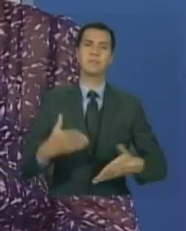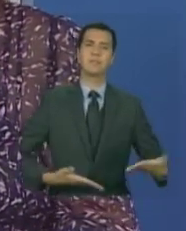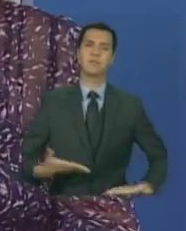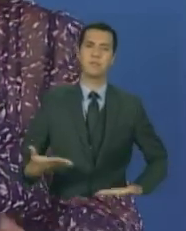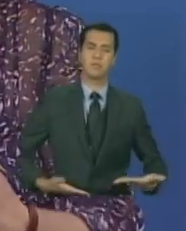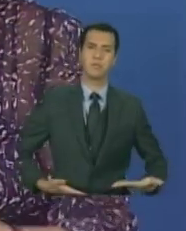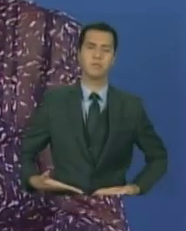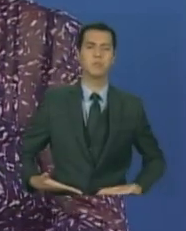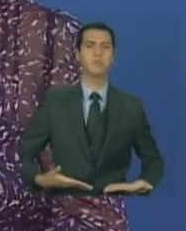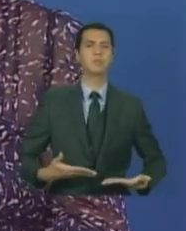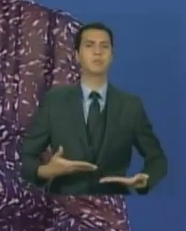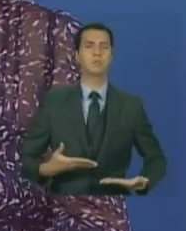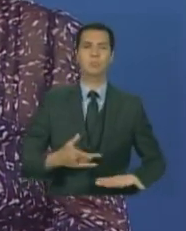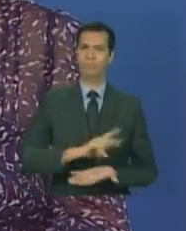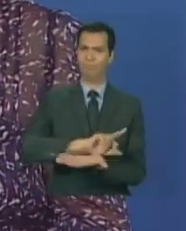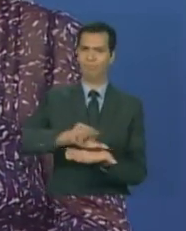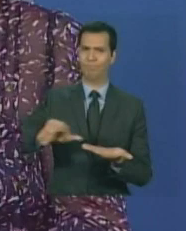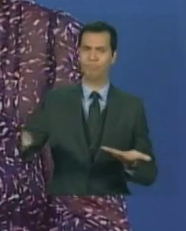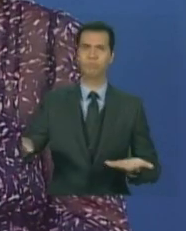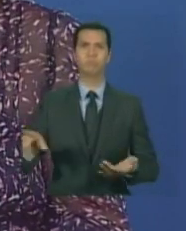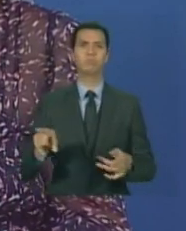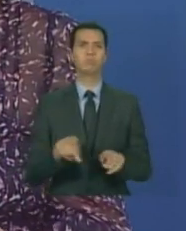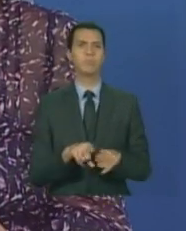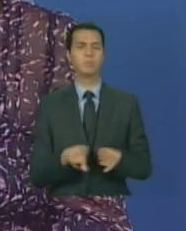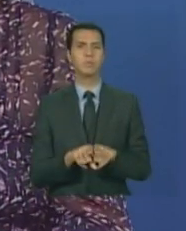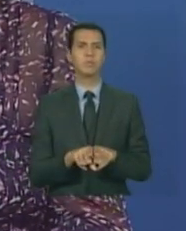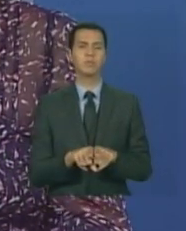a própria particularidade, né,